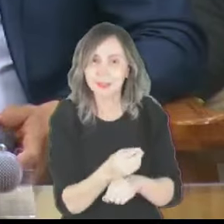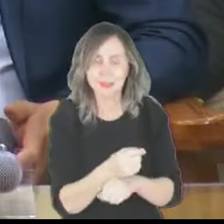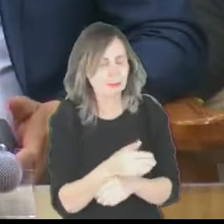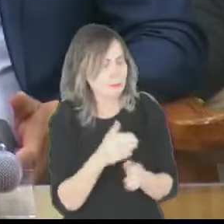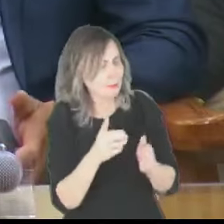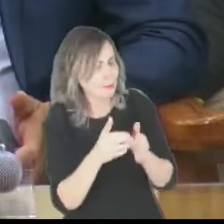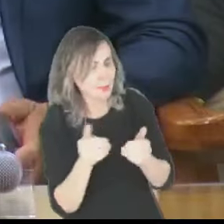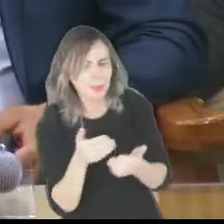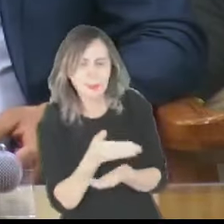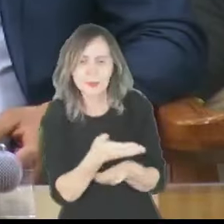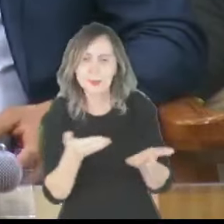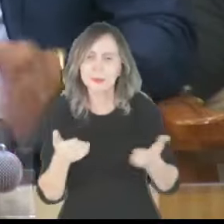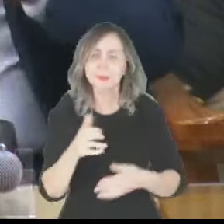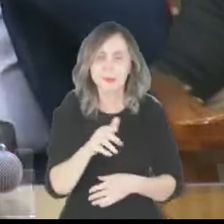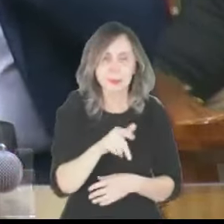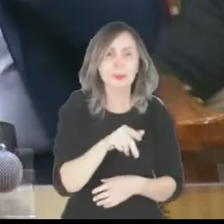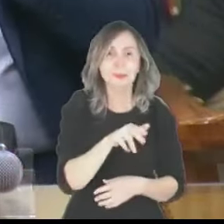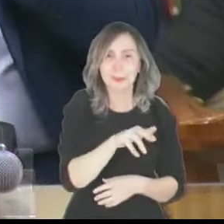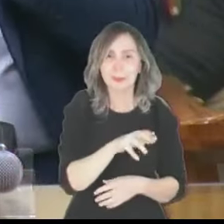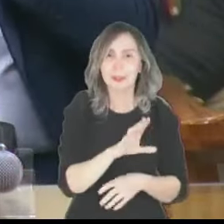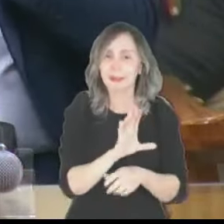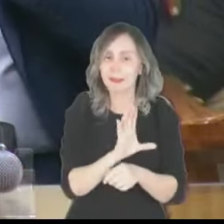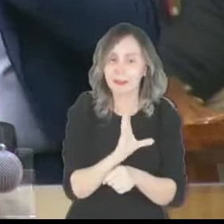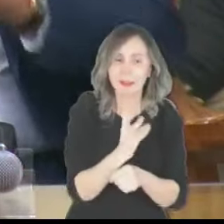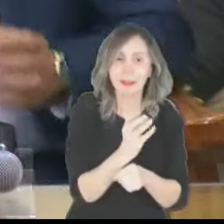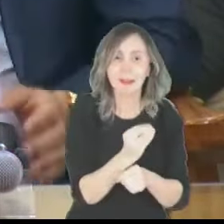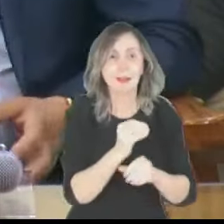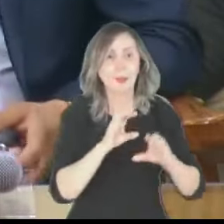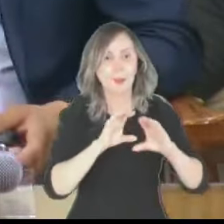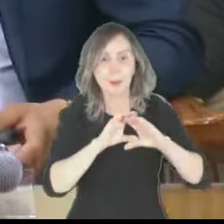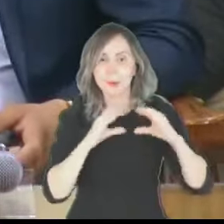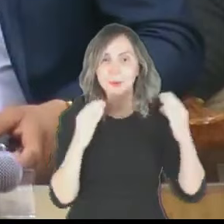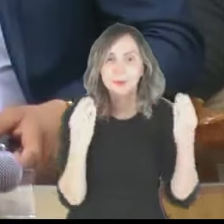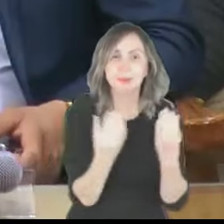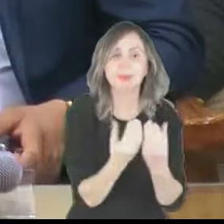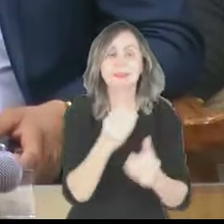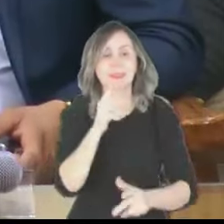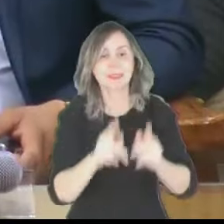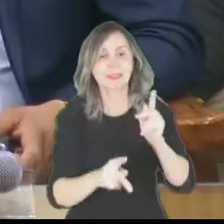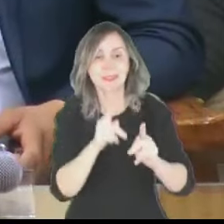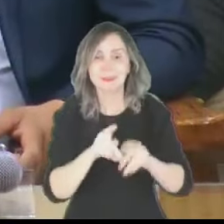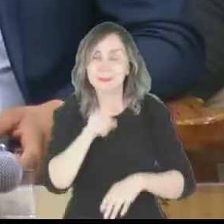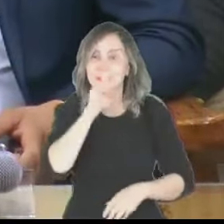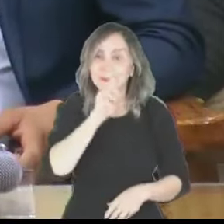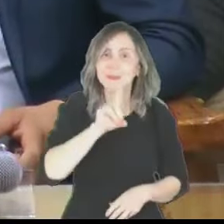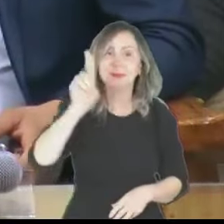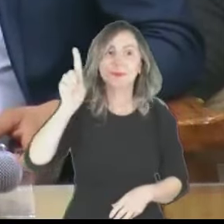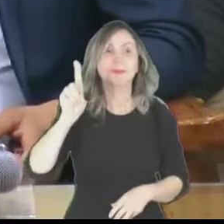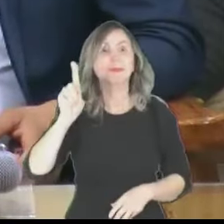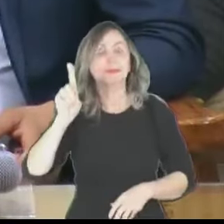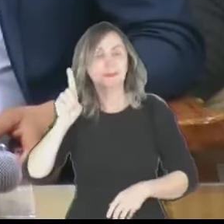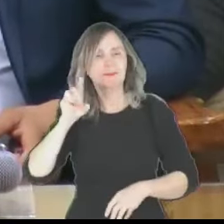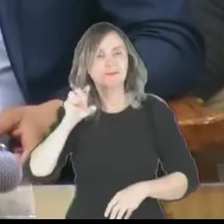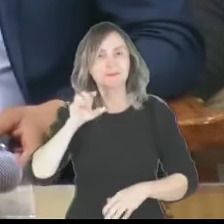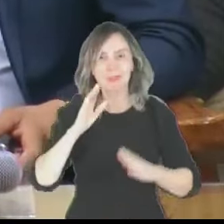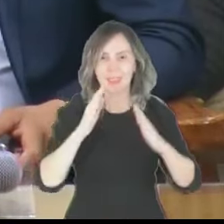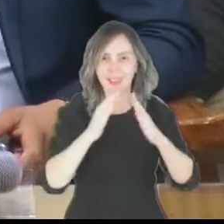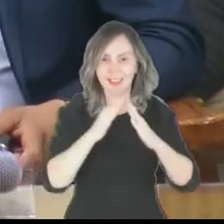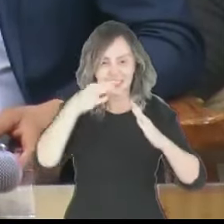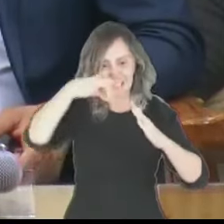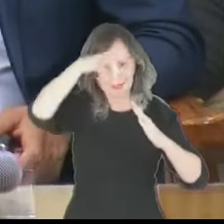irmãos, a eclesia, a comunidade, o povo de Deus, a igreja, o templo do Espírito, a